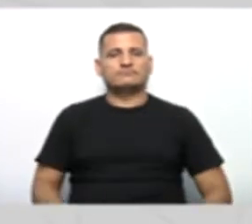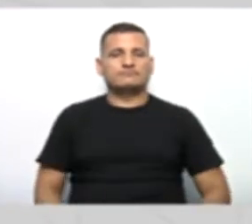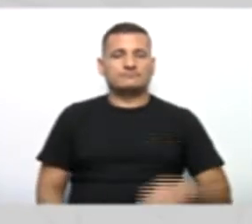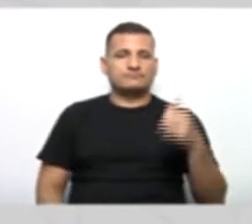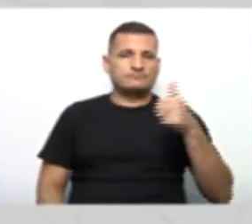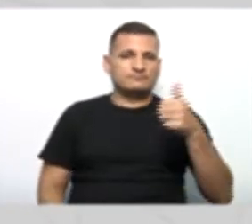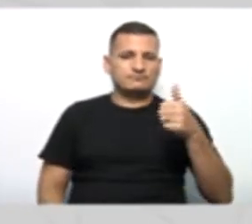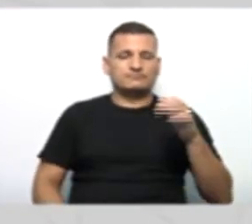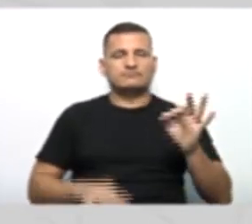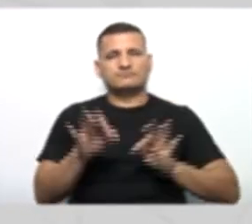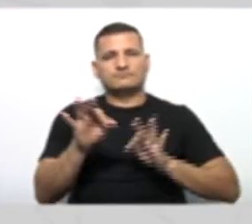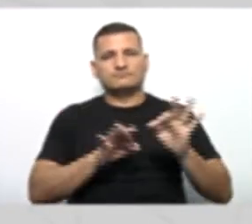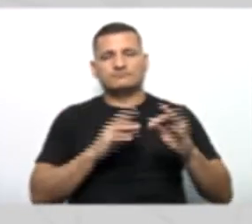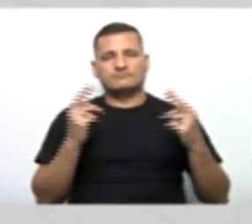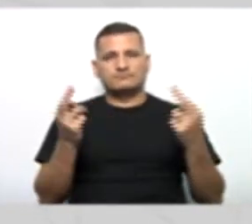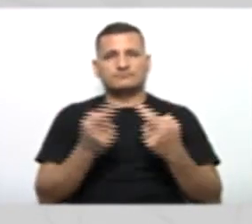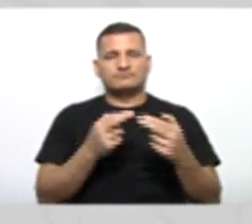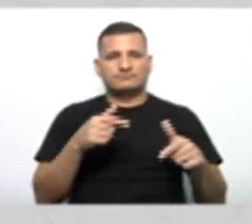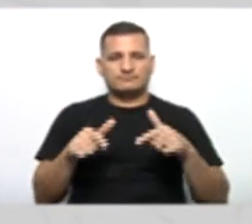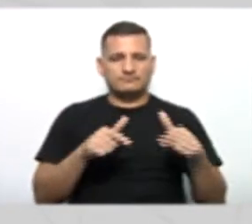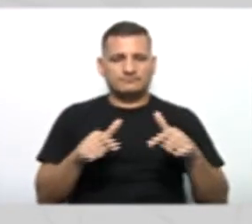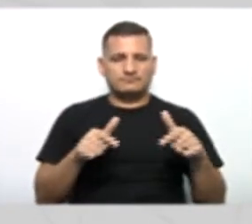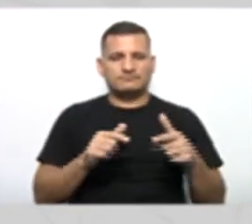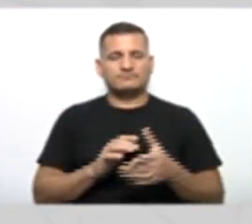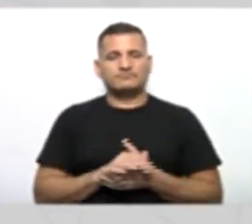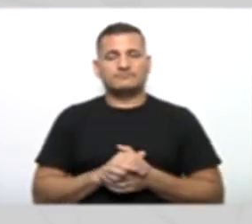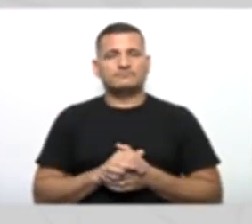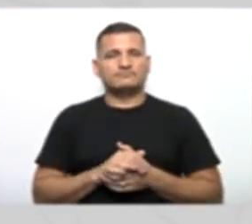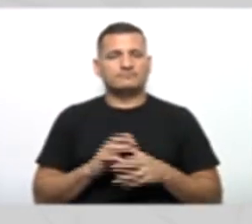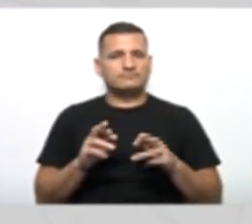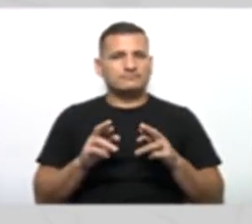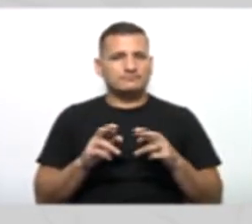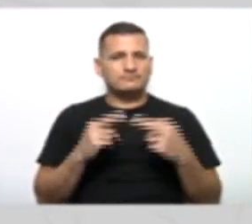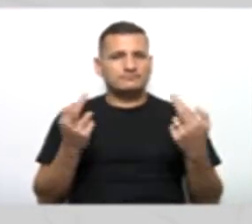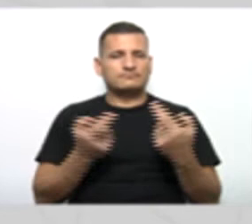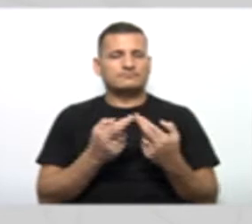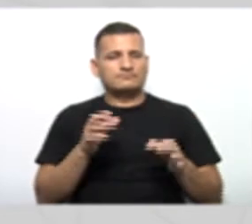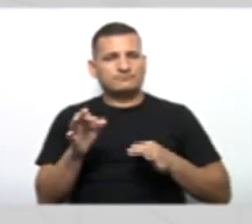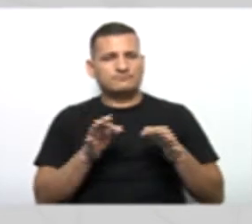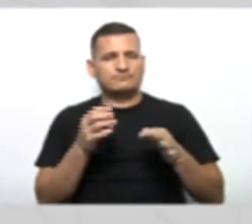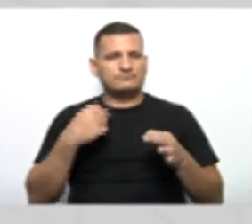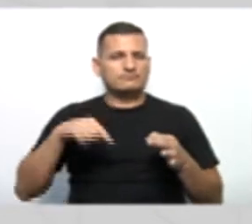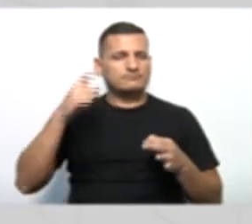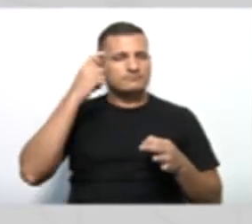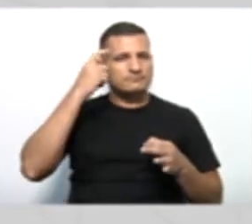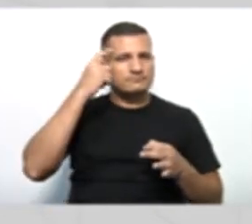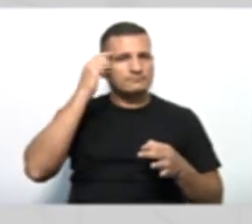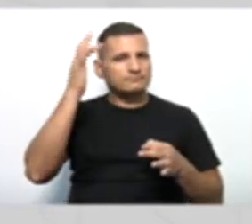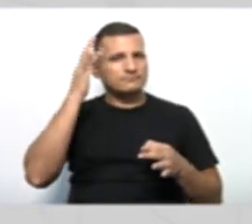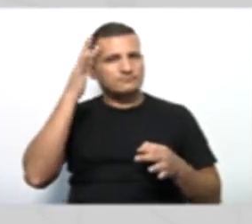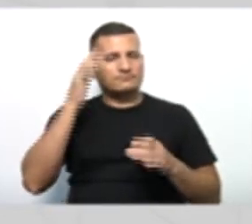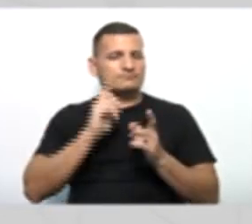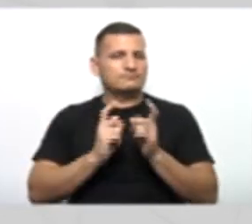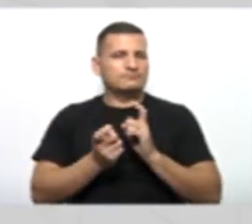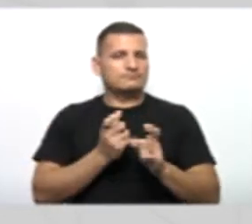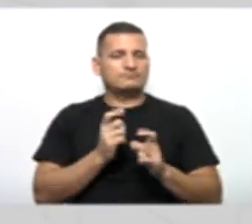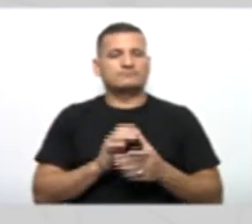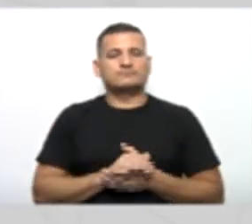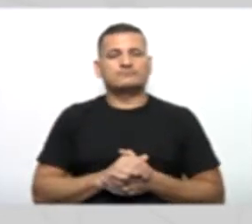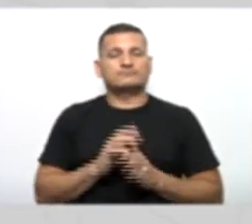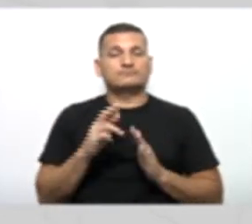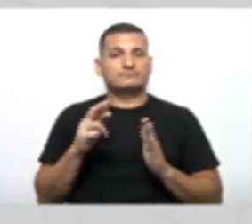organizar reuniões de trabalho organizar reuniões para que a gente possa refletir pensar e discutir quais são esses princípios